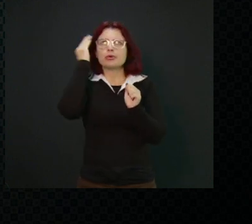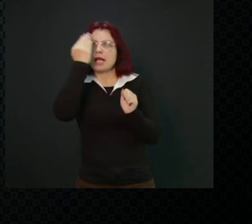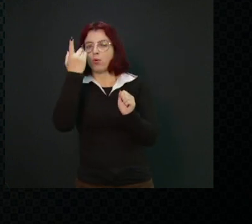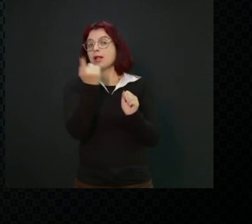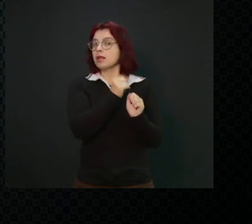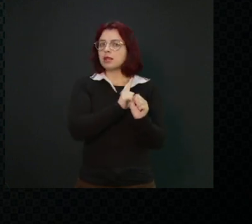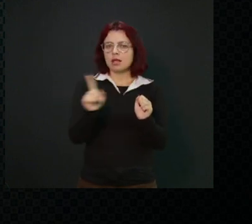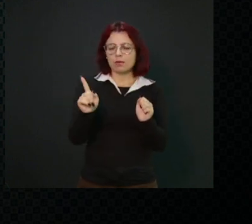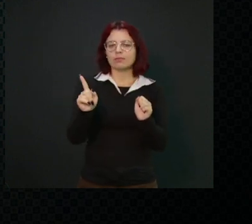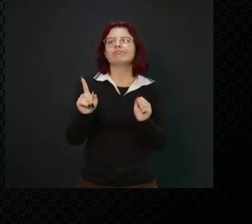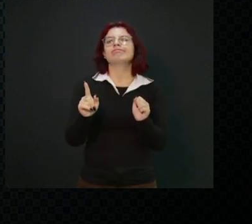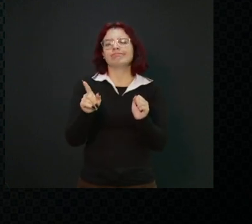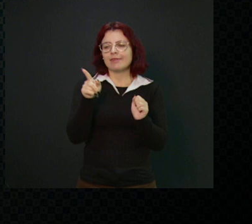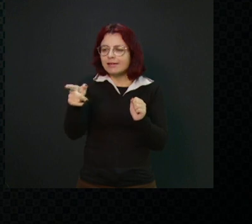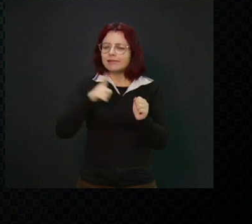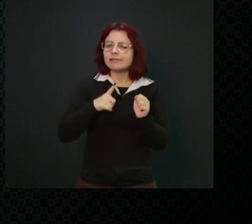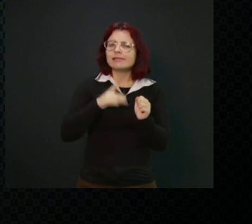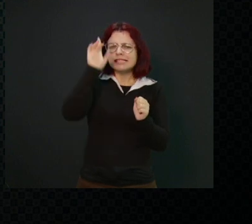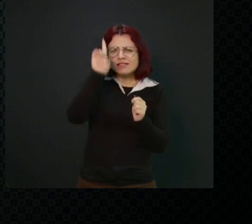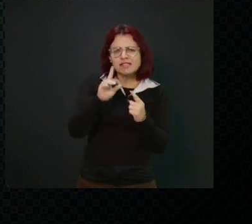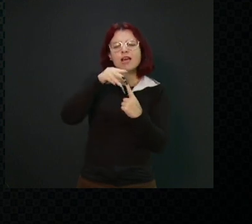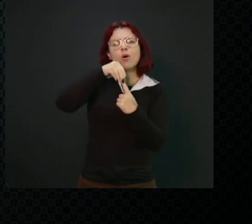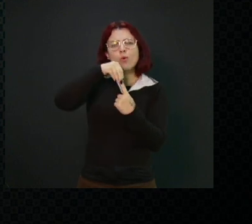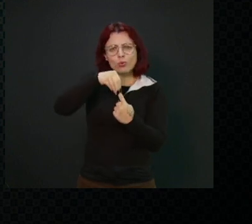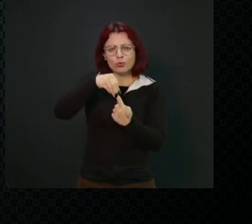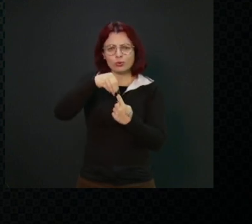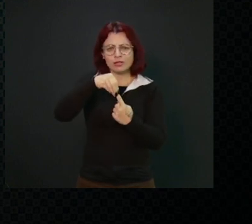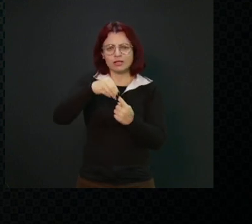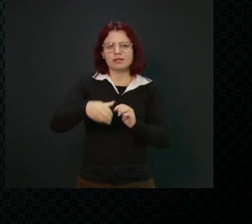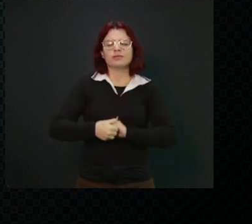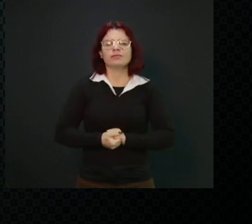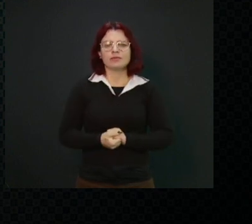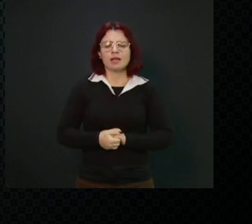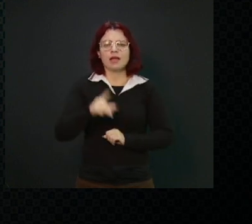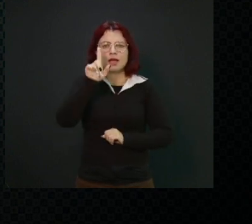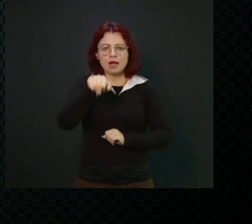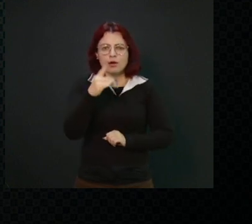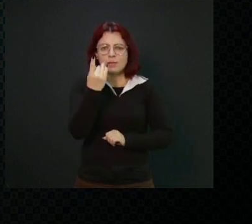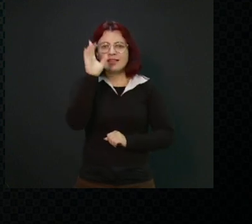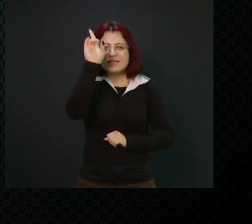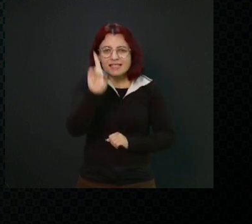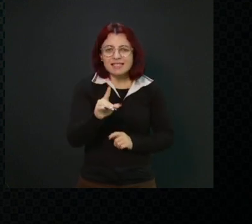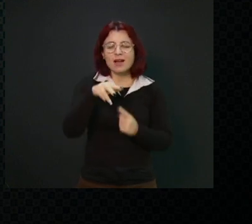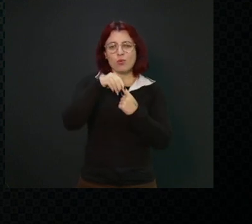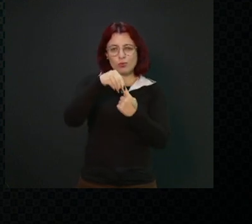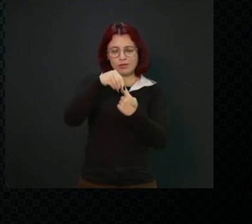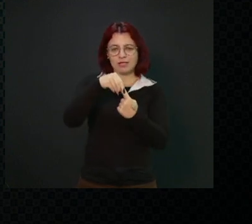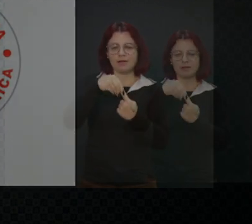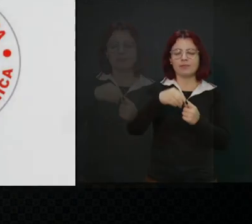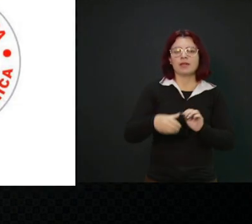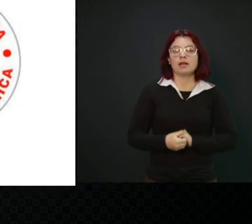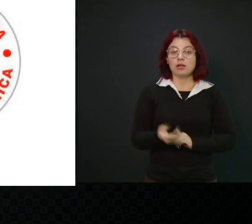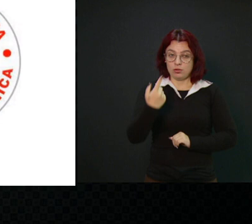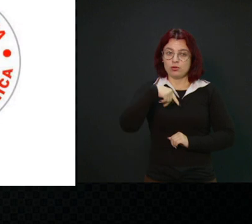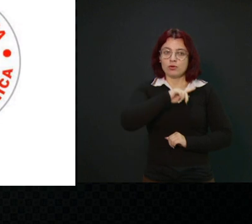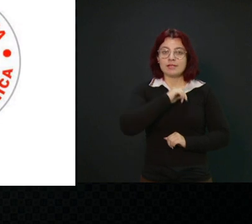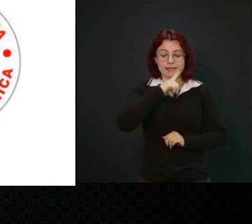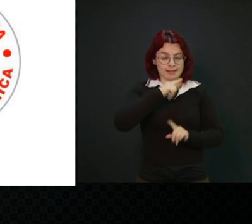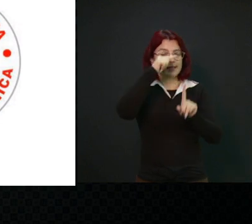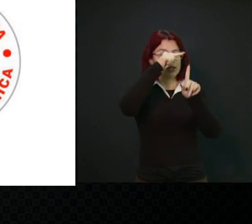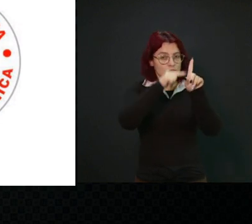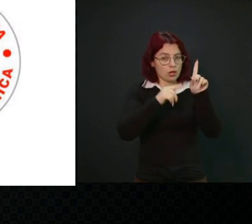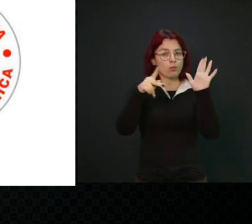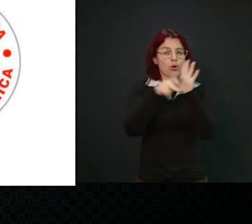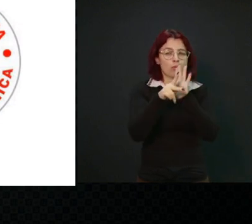Ela é considerada hoje a deficiência como uma deficiência única. Então, nós temos a classificação, né,